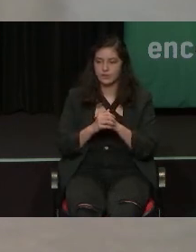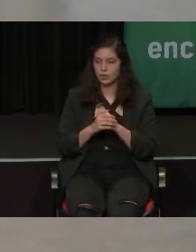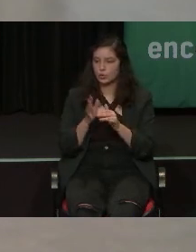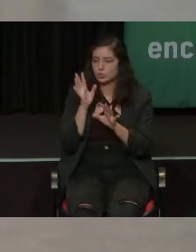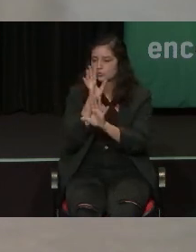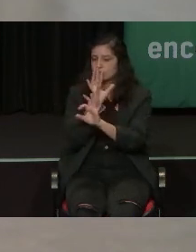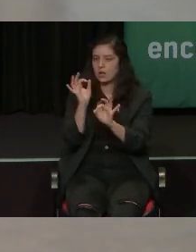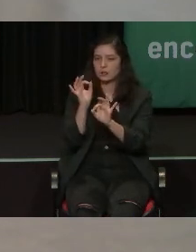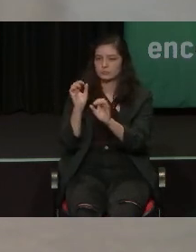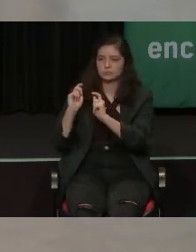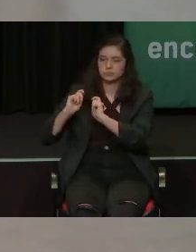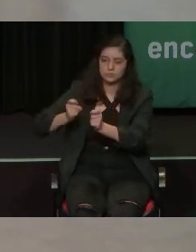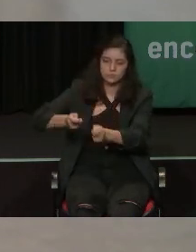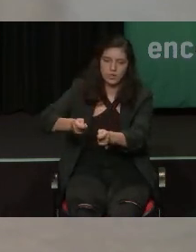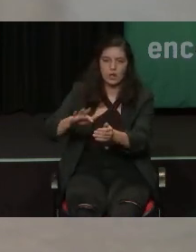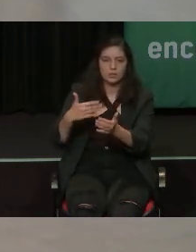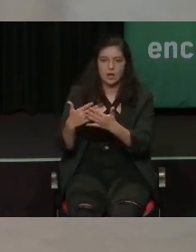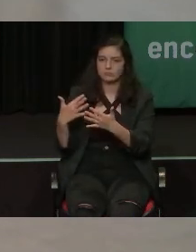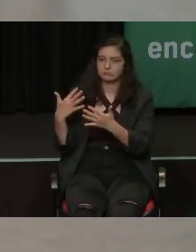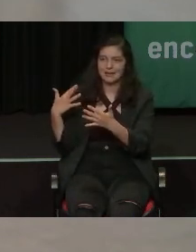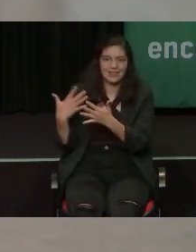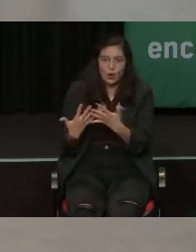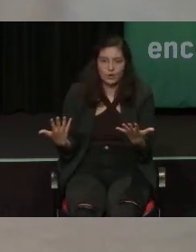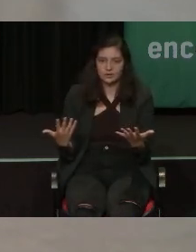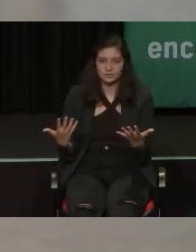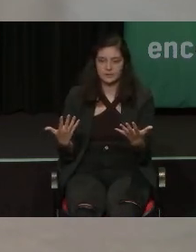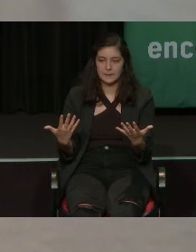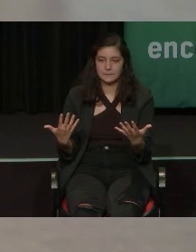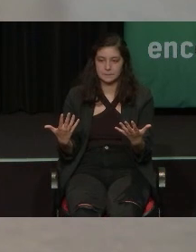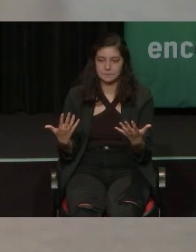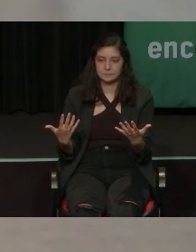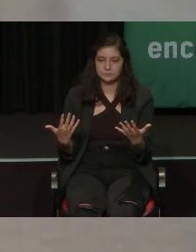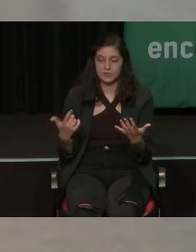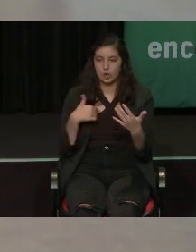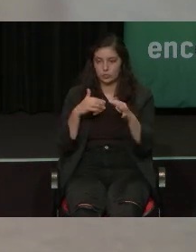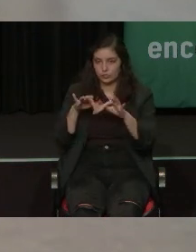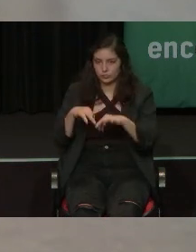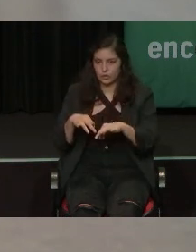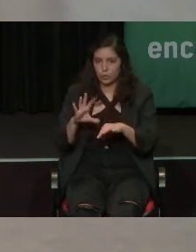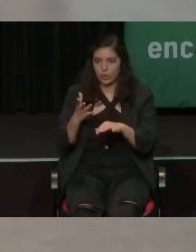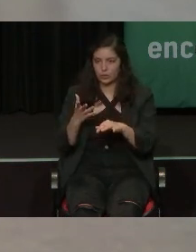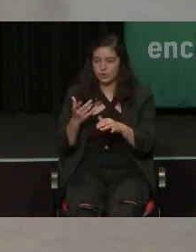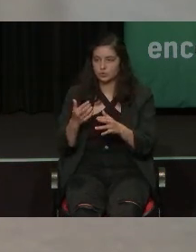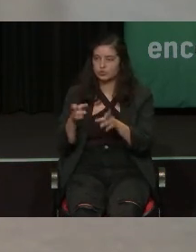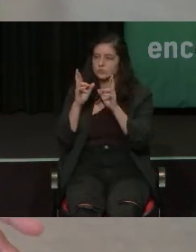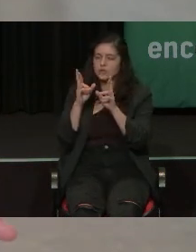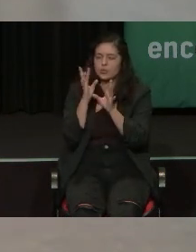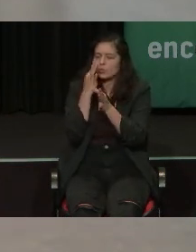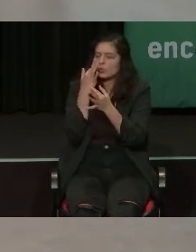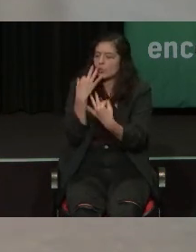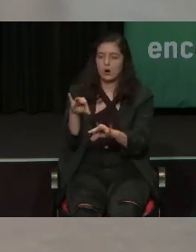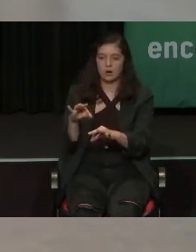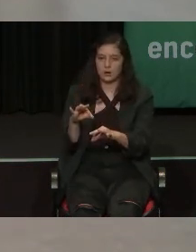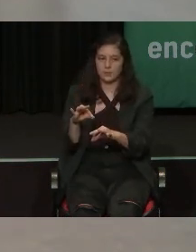impressionante legado sobreviveu até aos nossos dias. Quero terminar formulando um desejo muito simples,